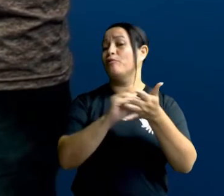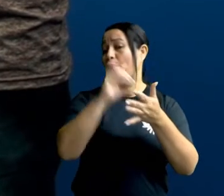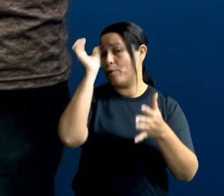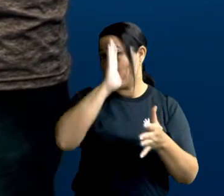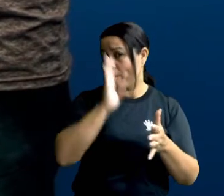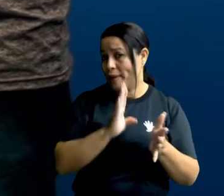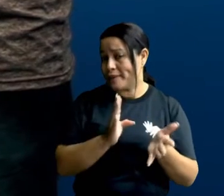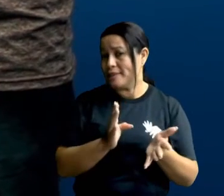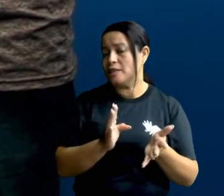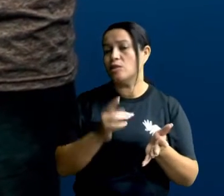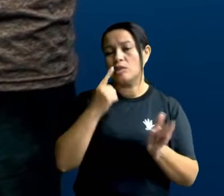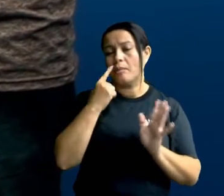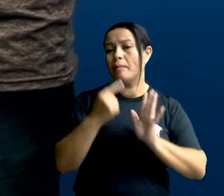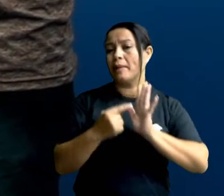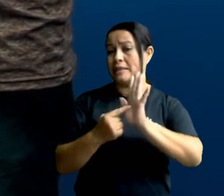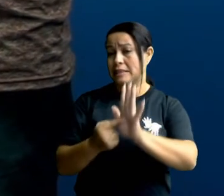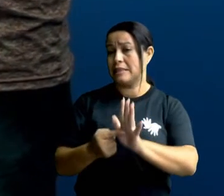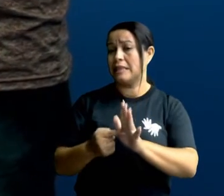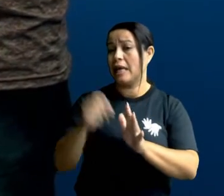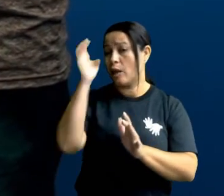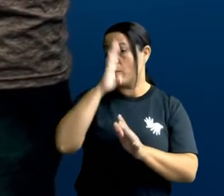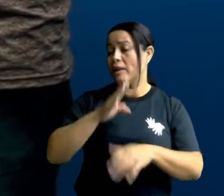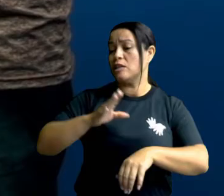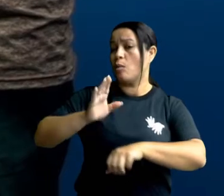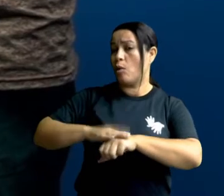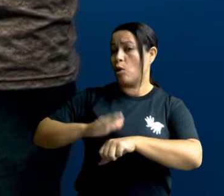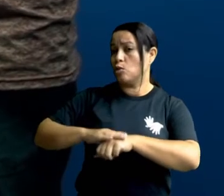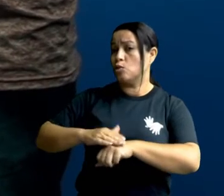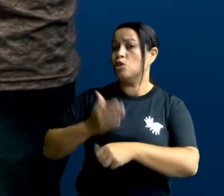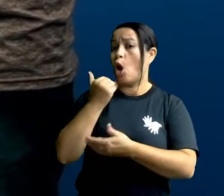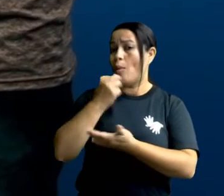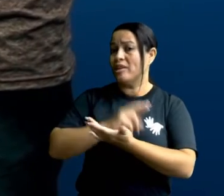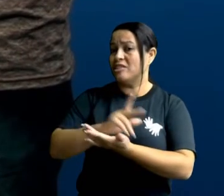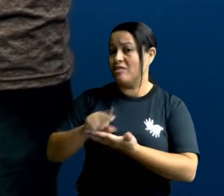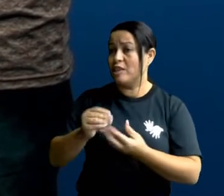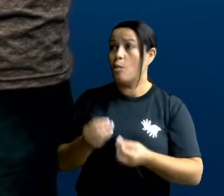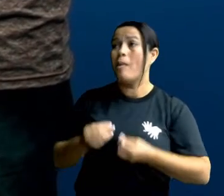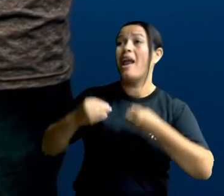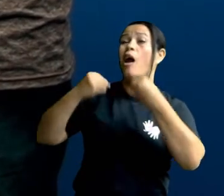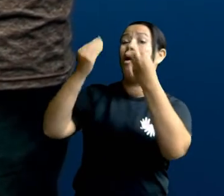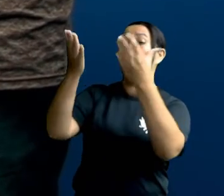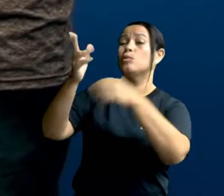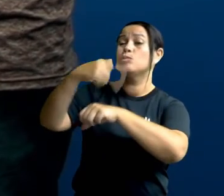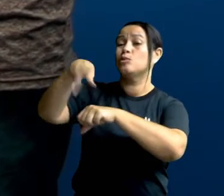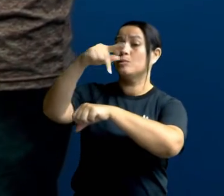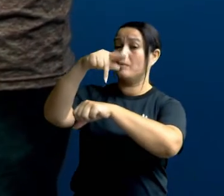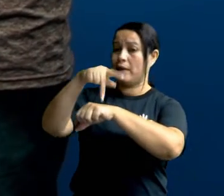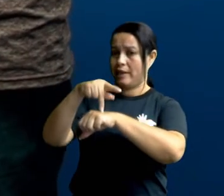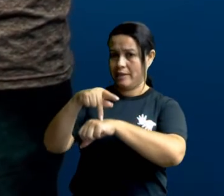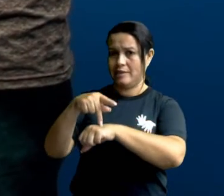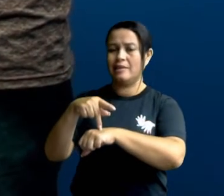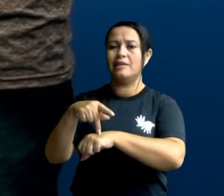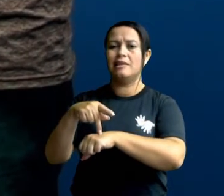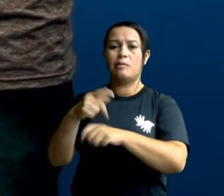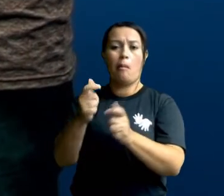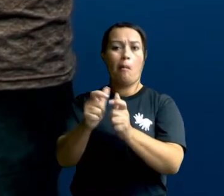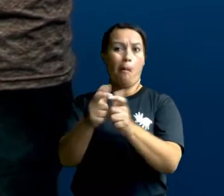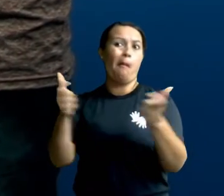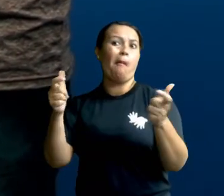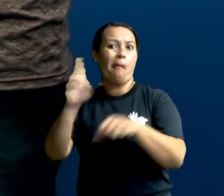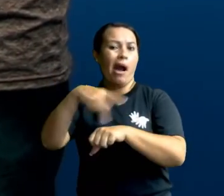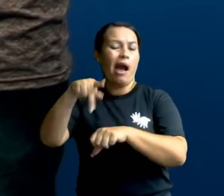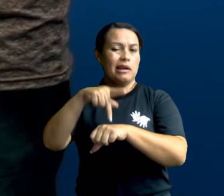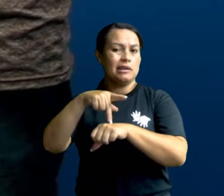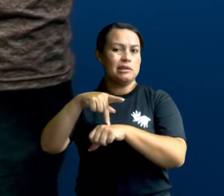Então o Brasil ocupa uma posição clara de produtor de alimentos para outros países, né, para as grandes